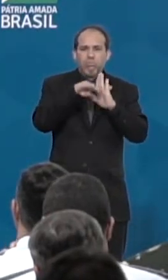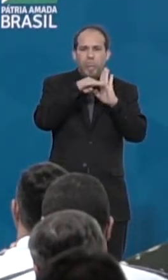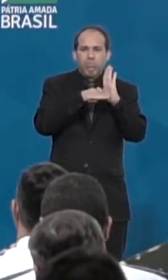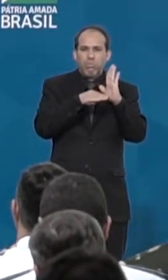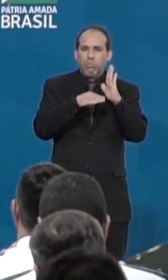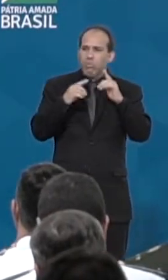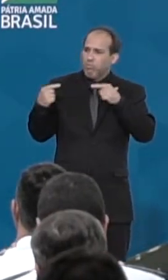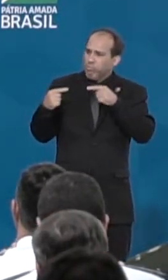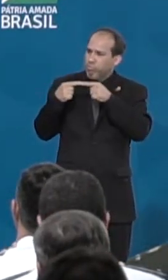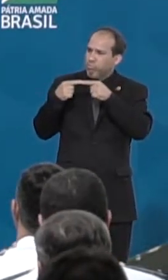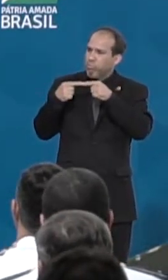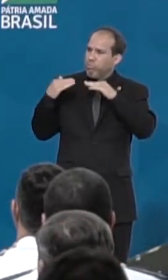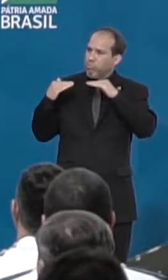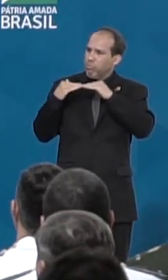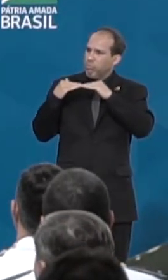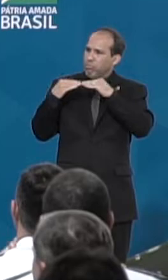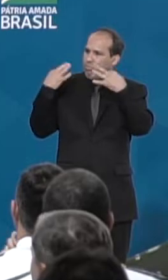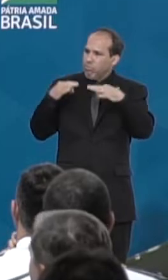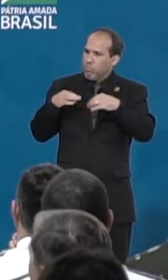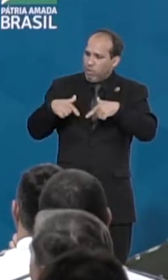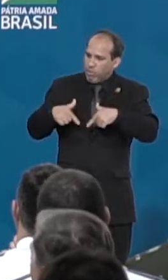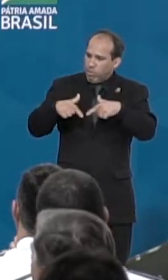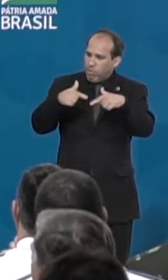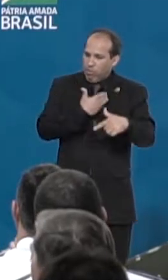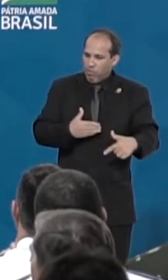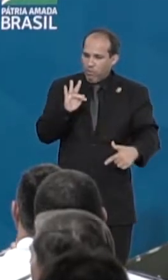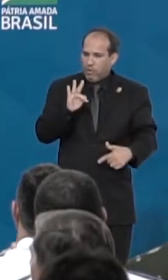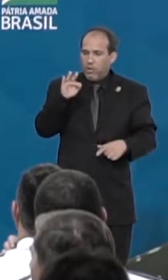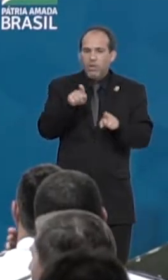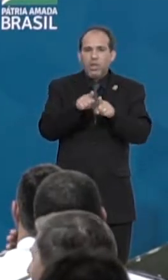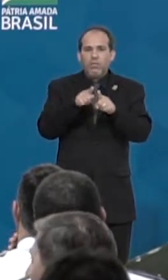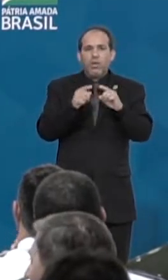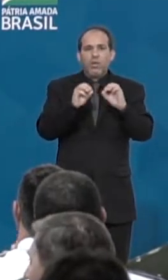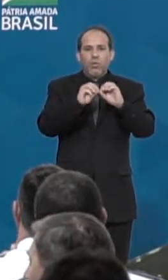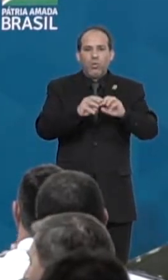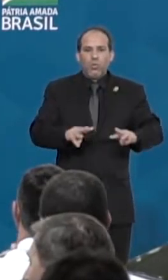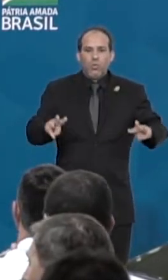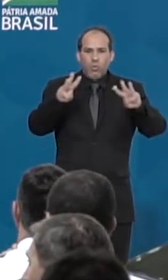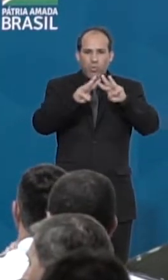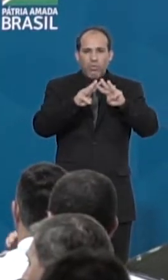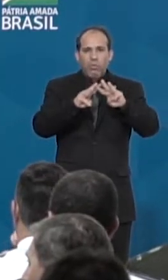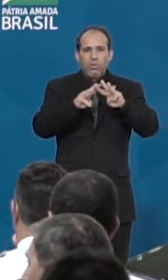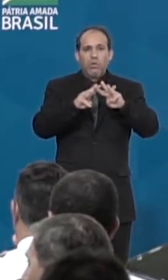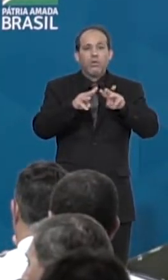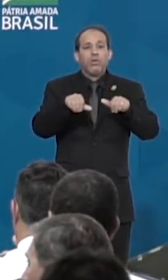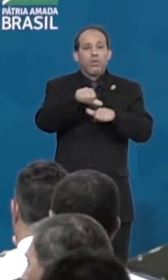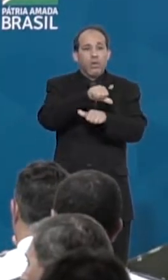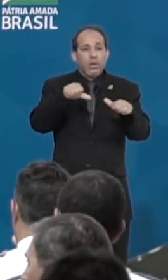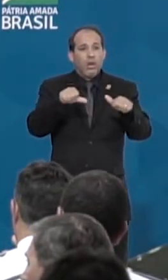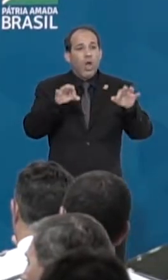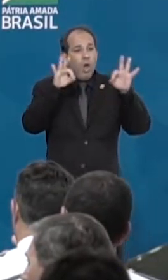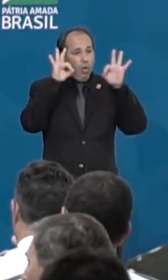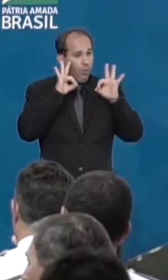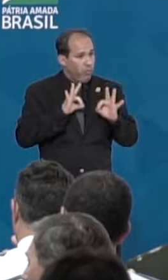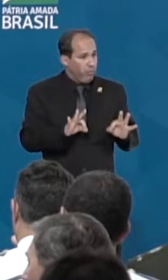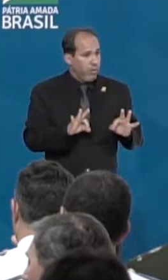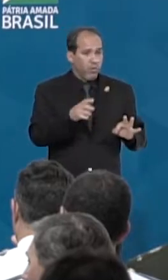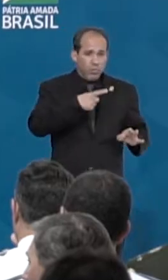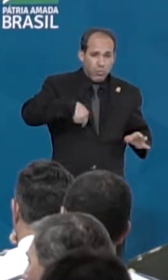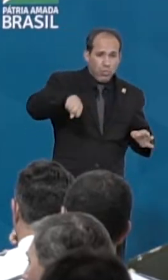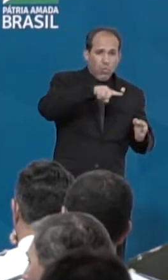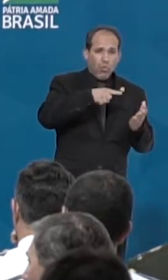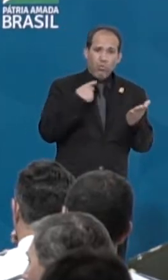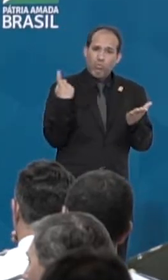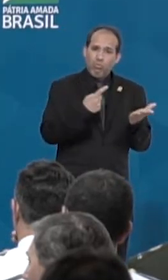com o governo federal e com a Organização das Nações Unidas, reafirmando o nosso